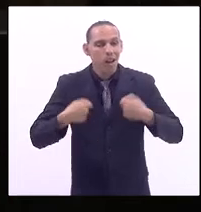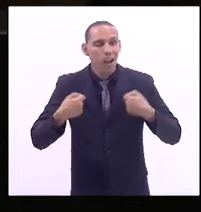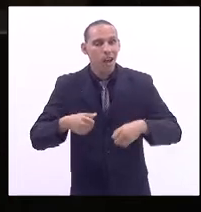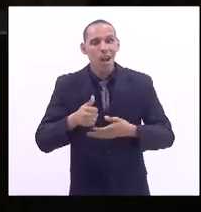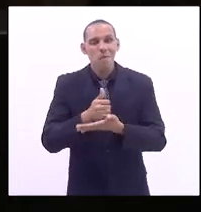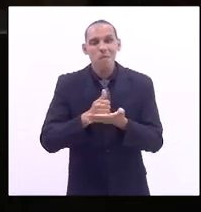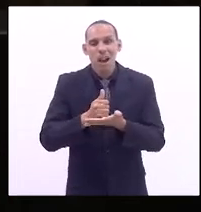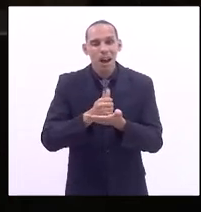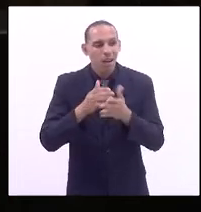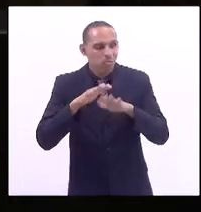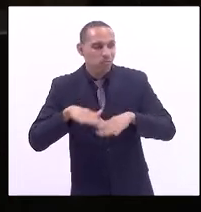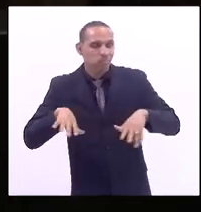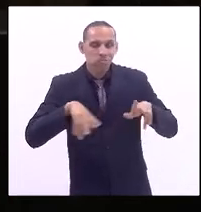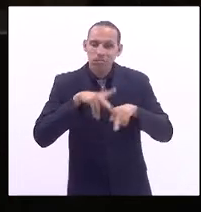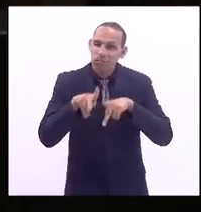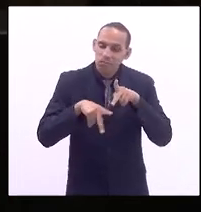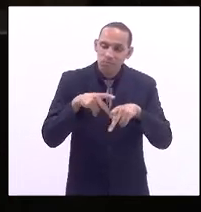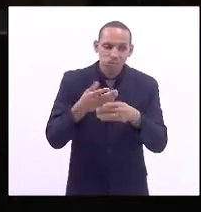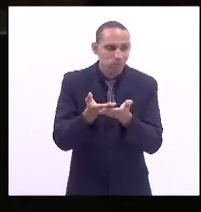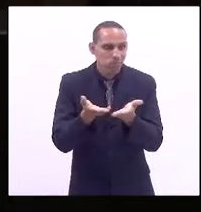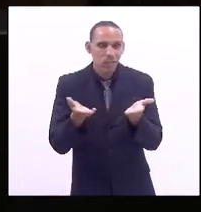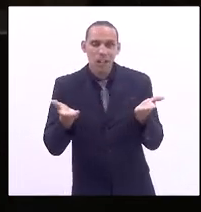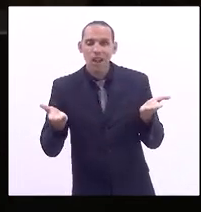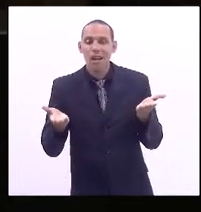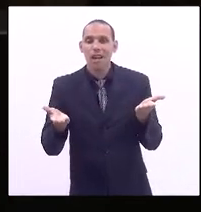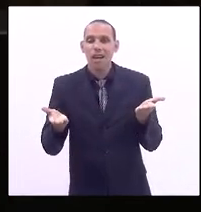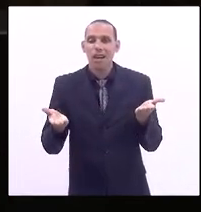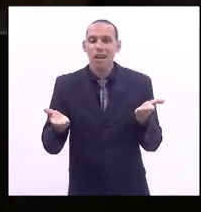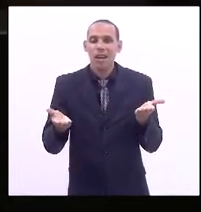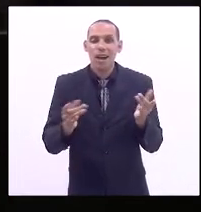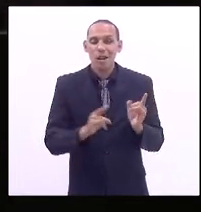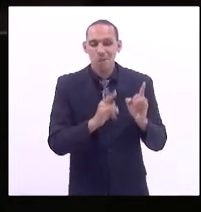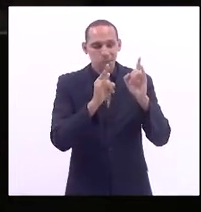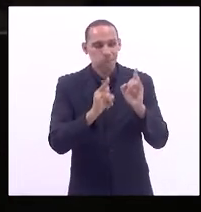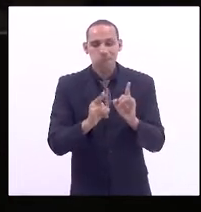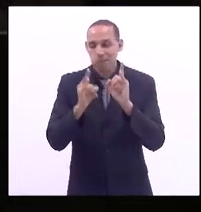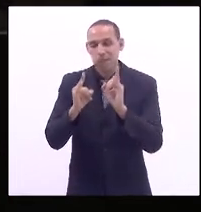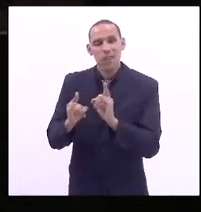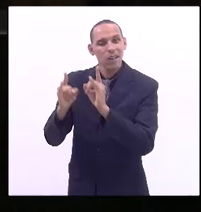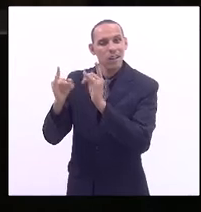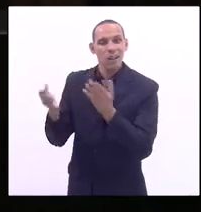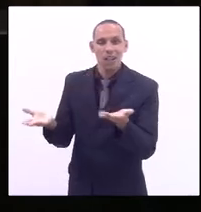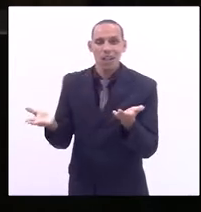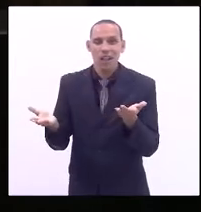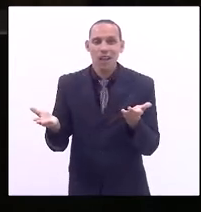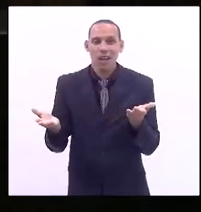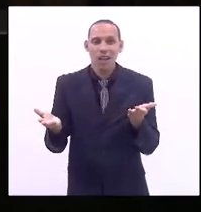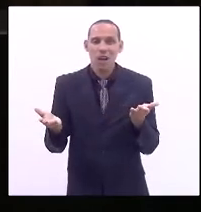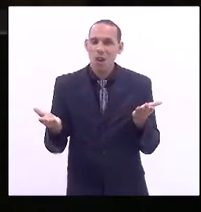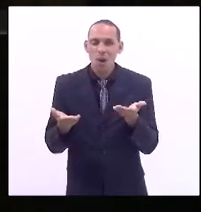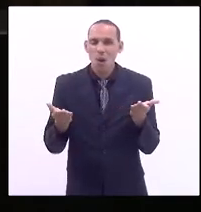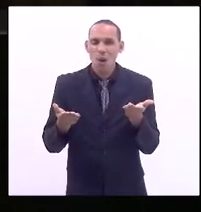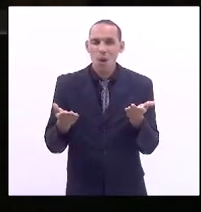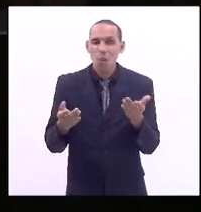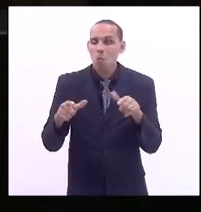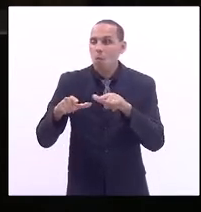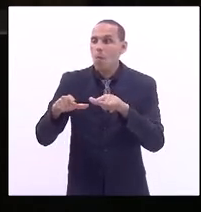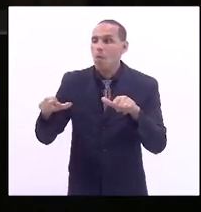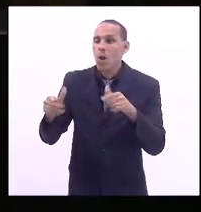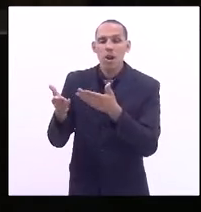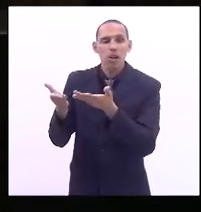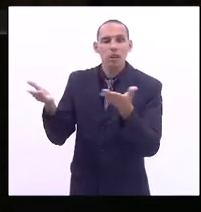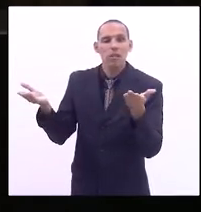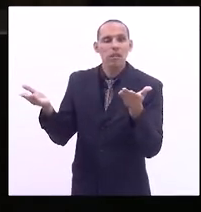básicas da população com a destinação dos seus Imóveis que estão desocupados